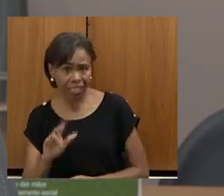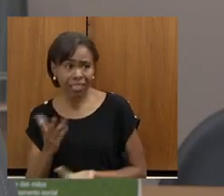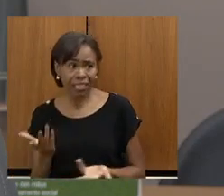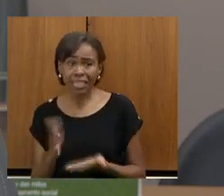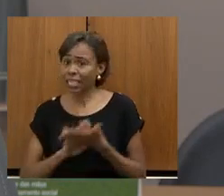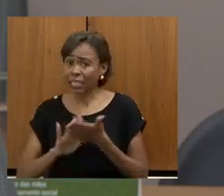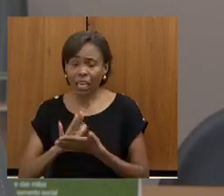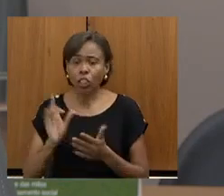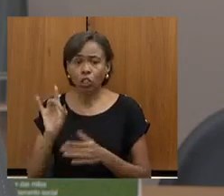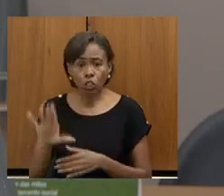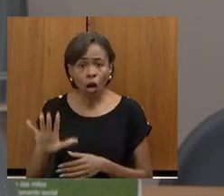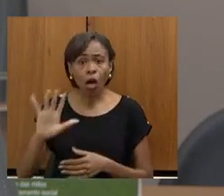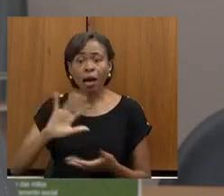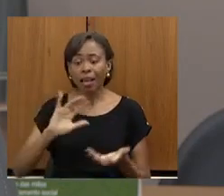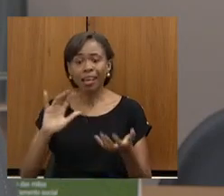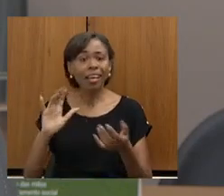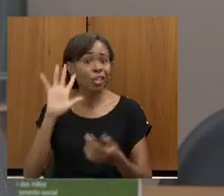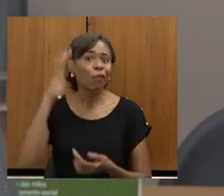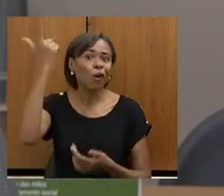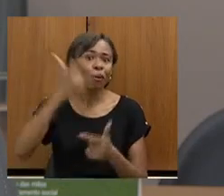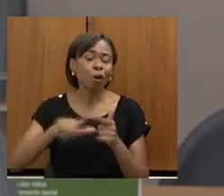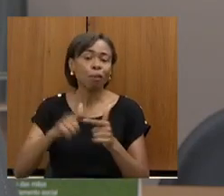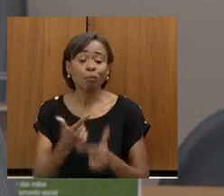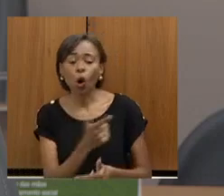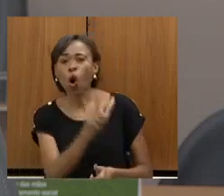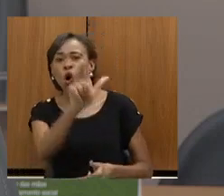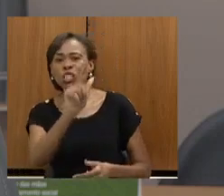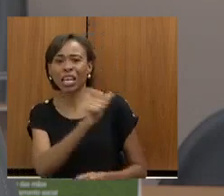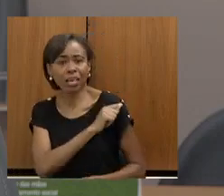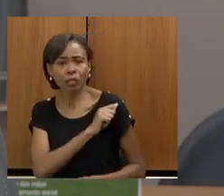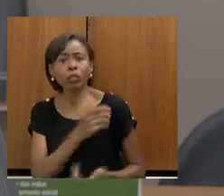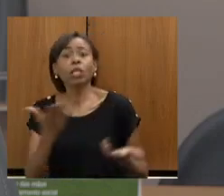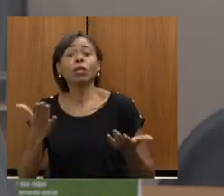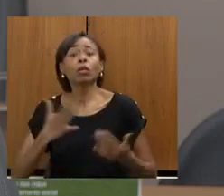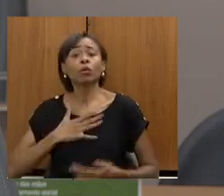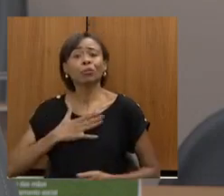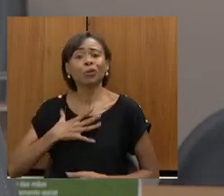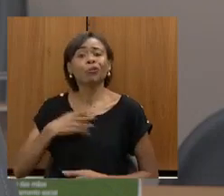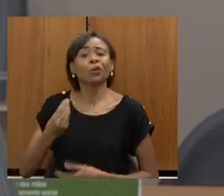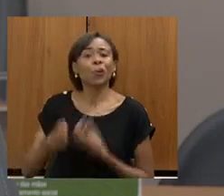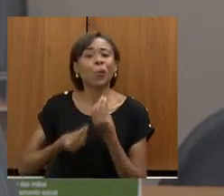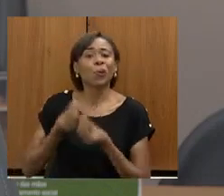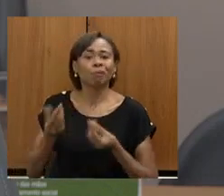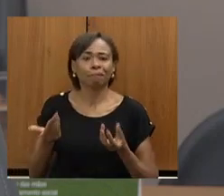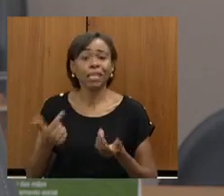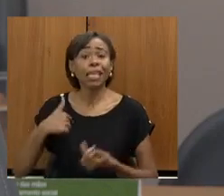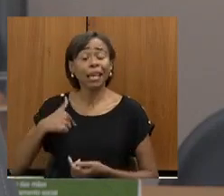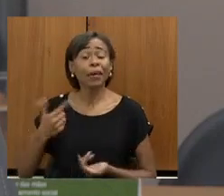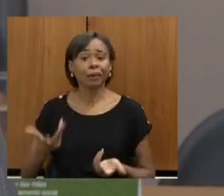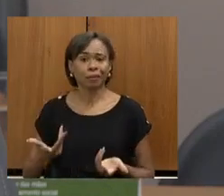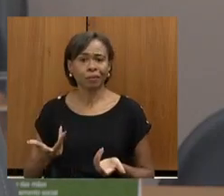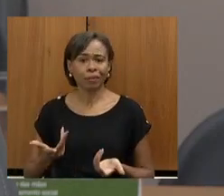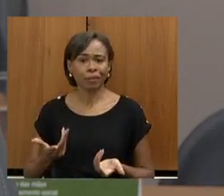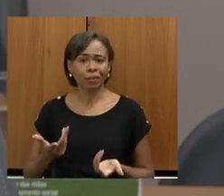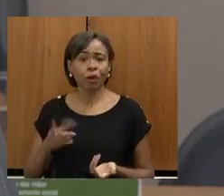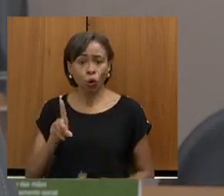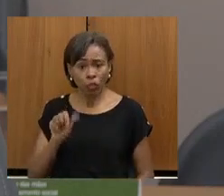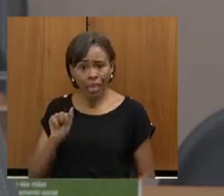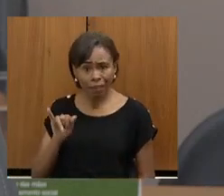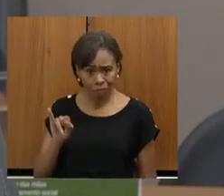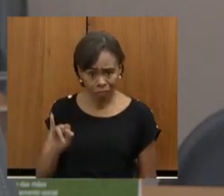recuperar a escola para os outros que vão ficar. Como é que fica o meu filho? Como é que eu fico? A dor do Davi foi